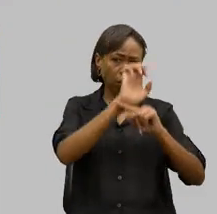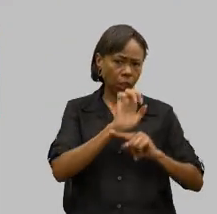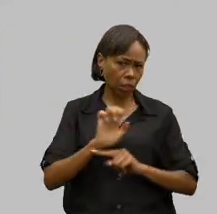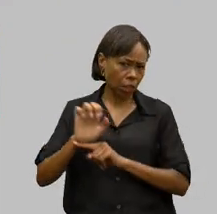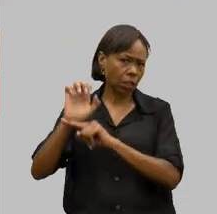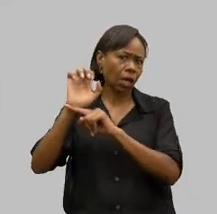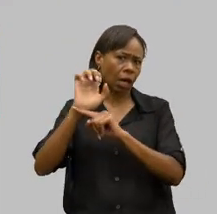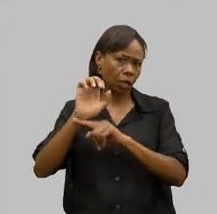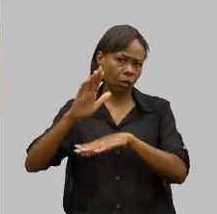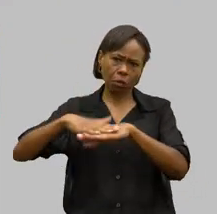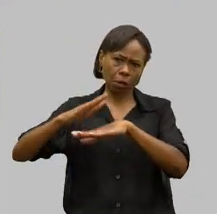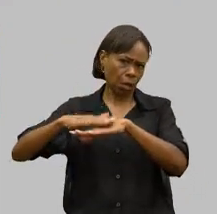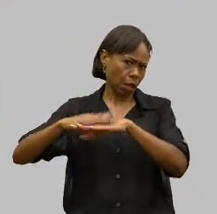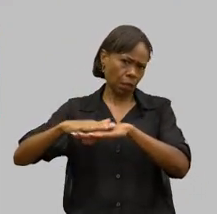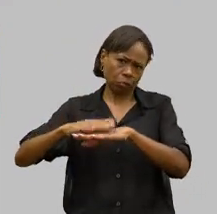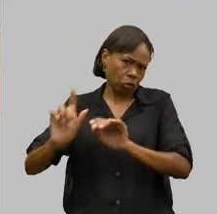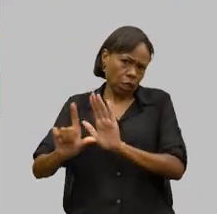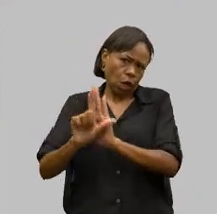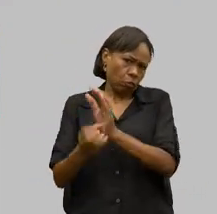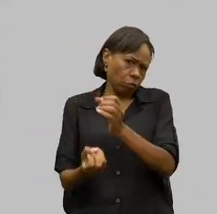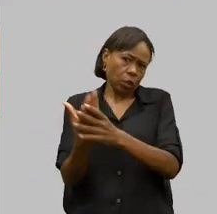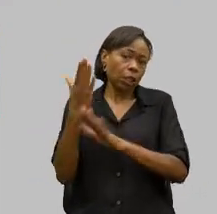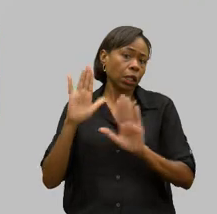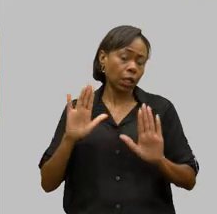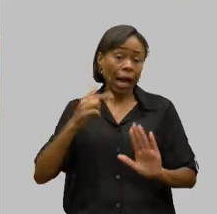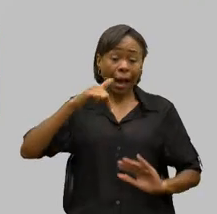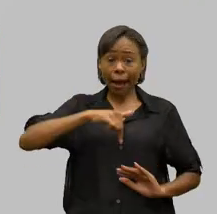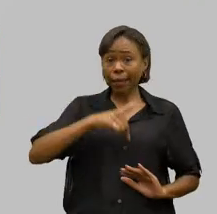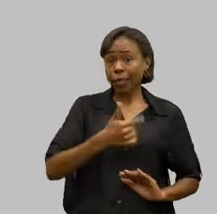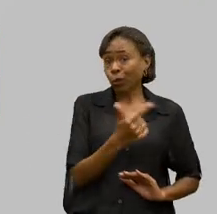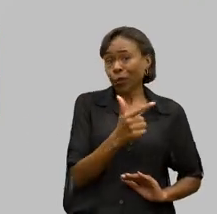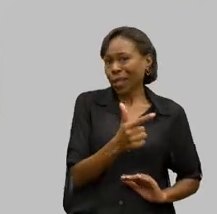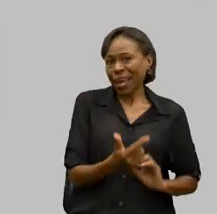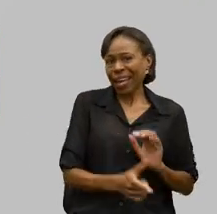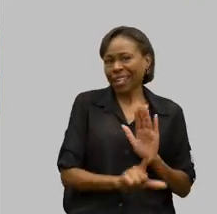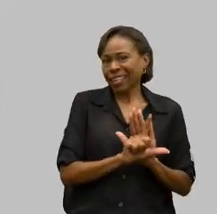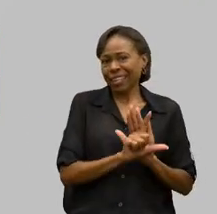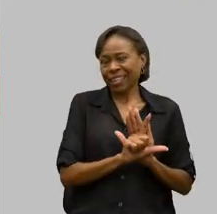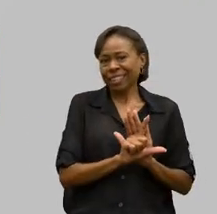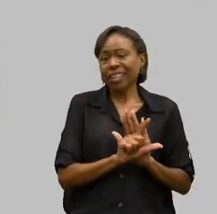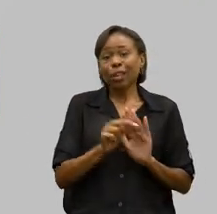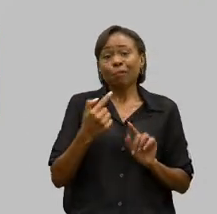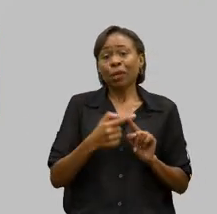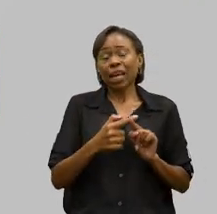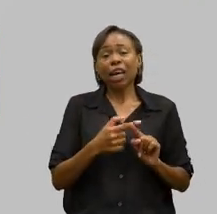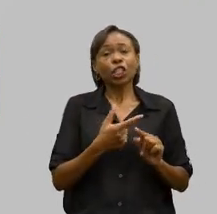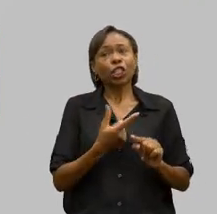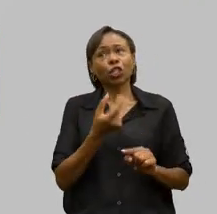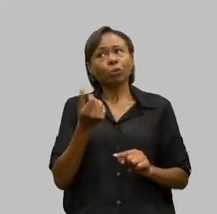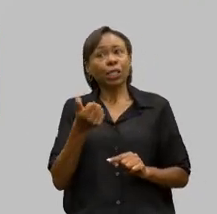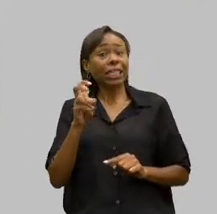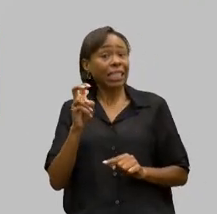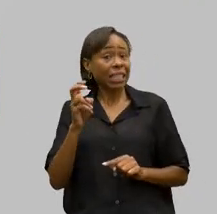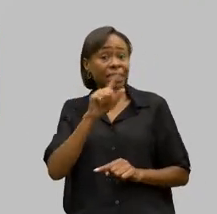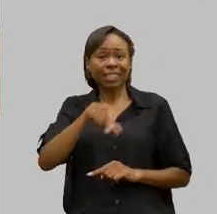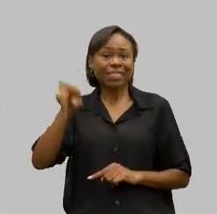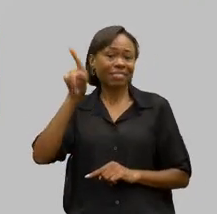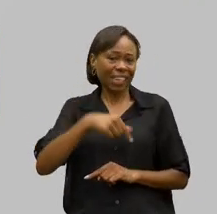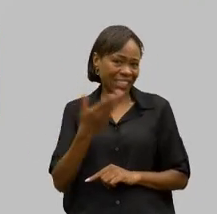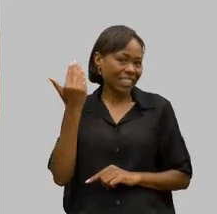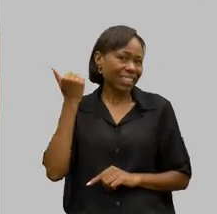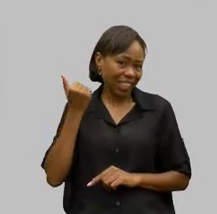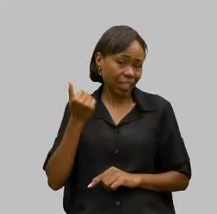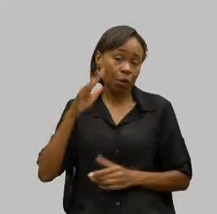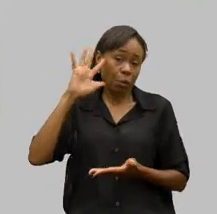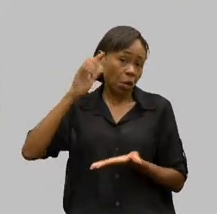própria legislação. Então, gente está sem lei, porque a conquistada em 2015, e hoje, está suspensa por uma decisão cautelar a pedido do governo